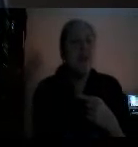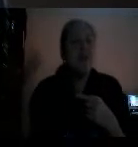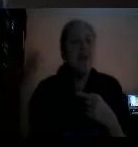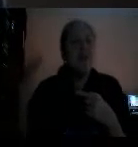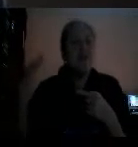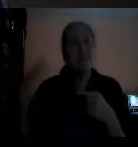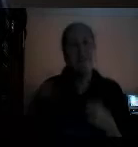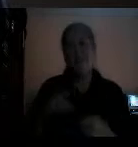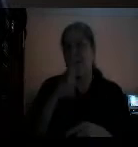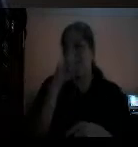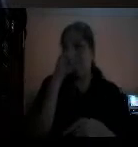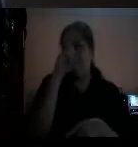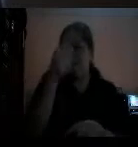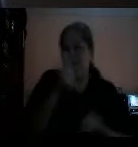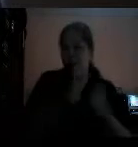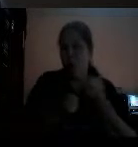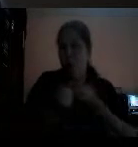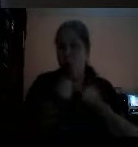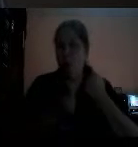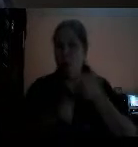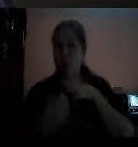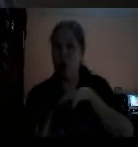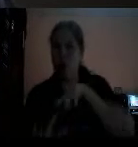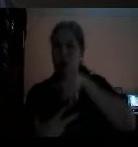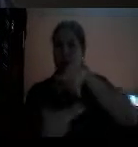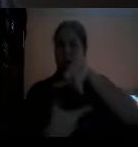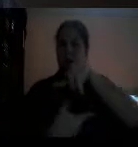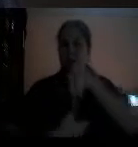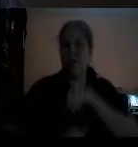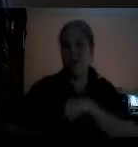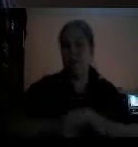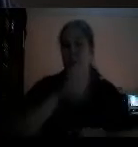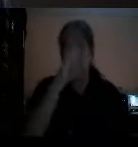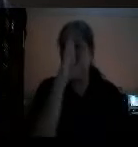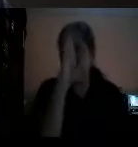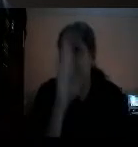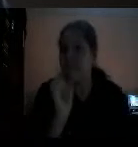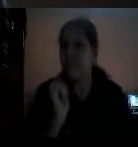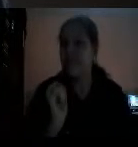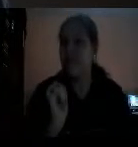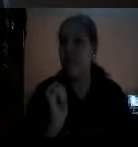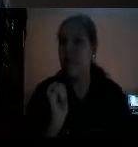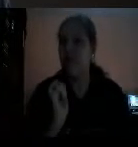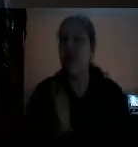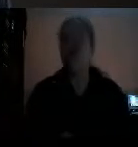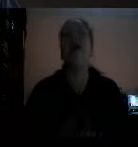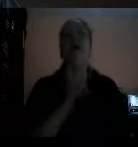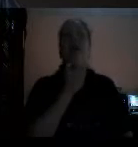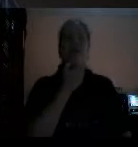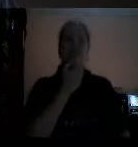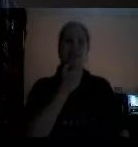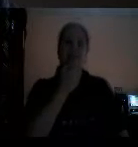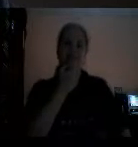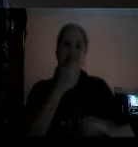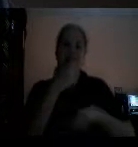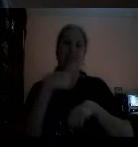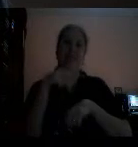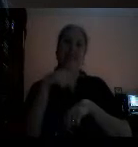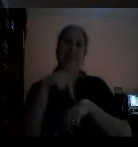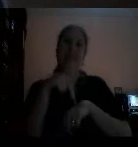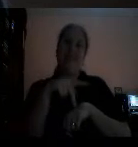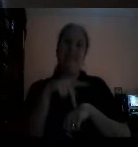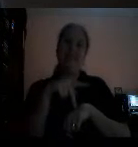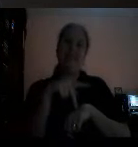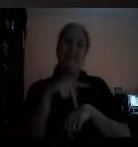fluxos econômicos era quem? A Inglaterra. Quem coordenava o espaço era a Inglaterra. Que organizava esse